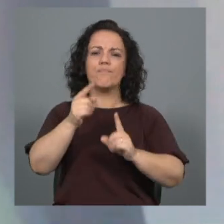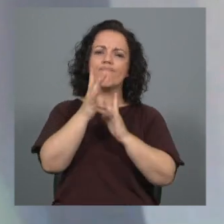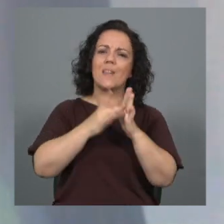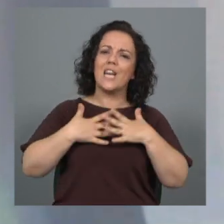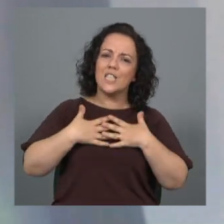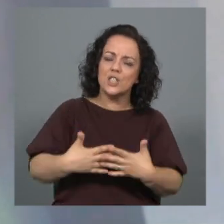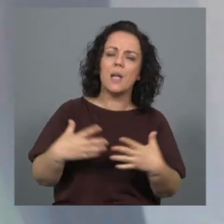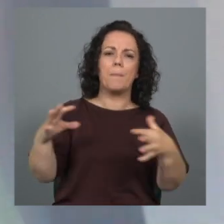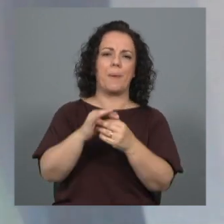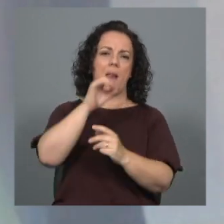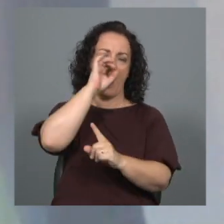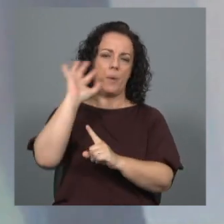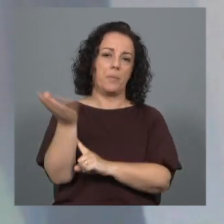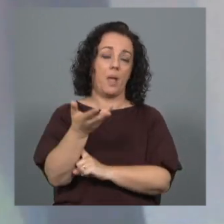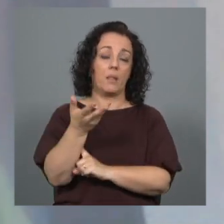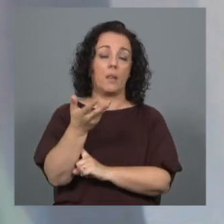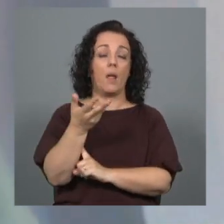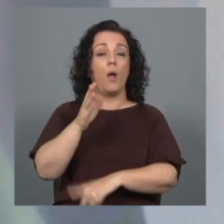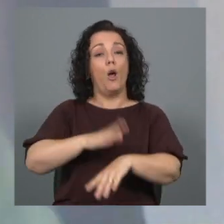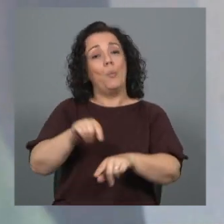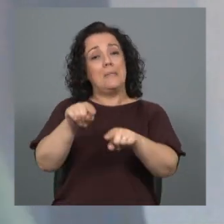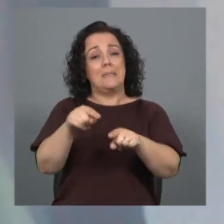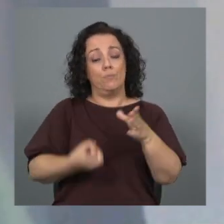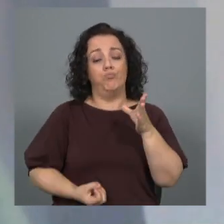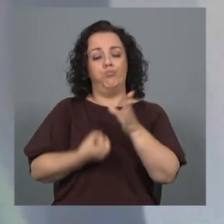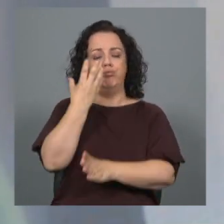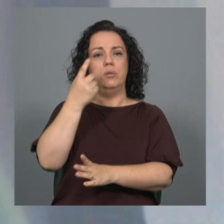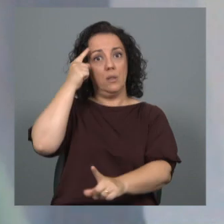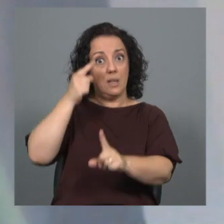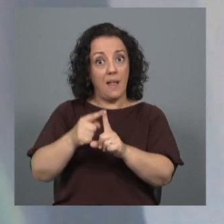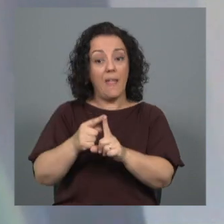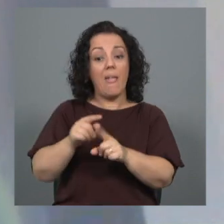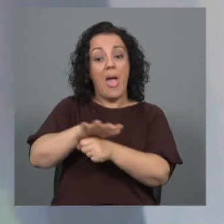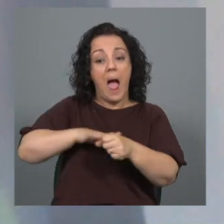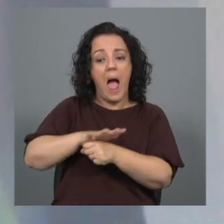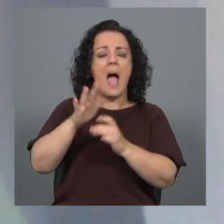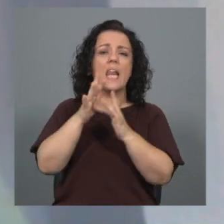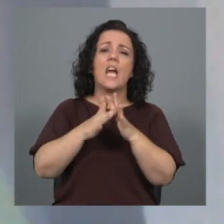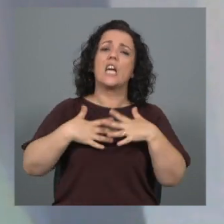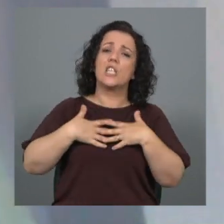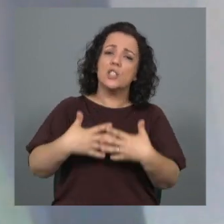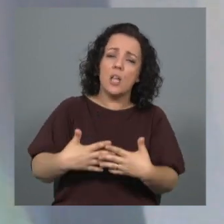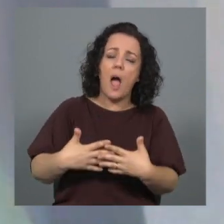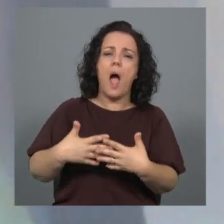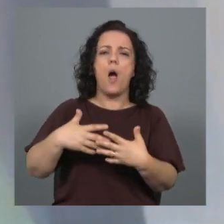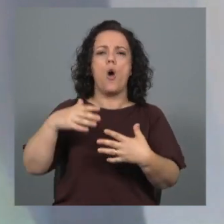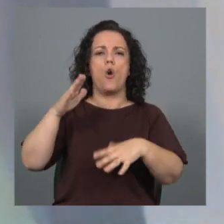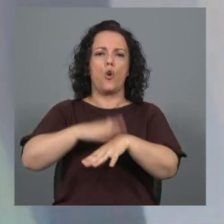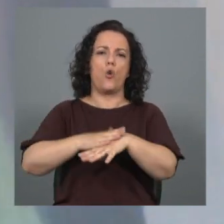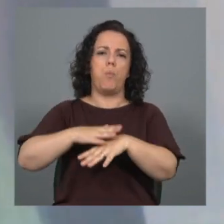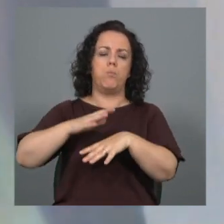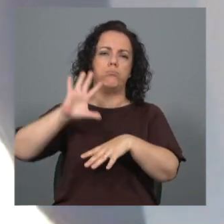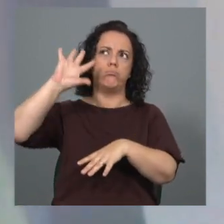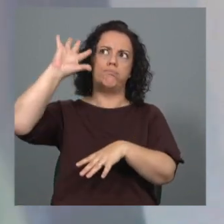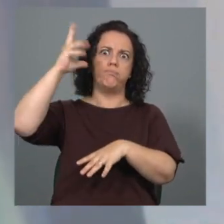Rocha ter começado precisamente como uma resposta cristã para a crise ambiental. Agora,